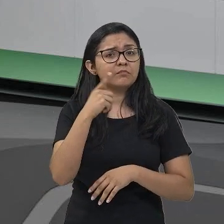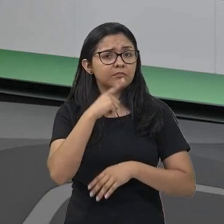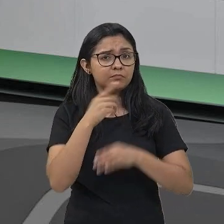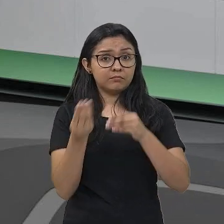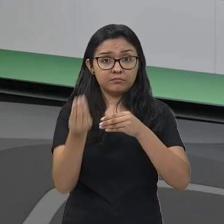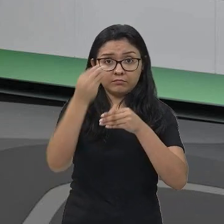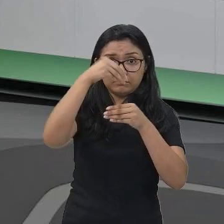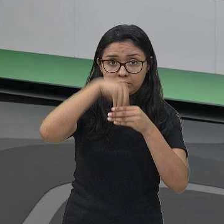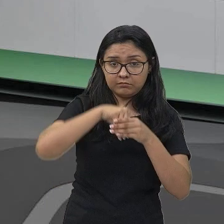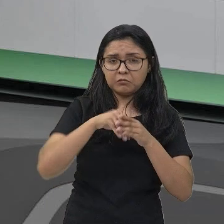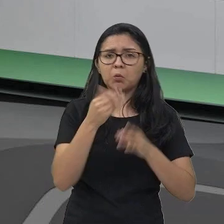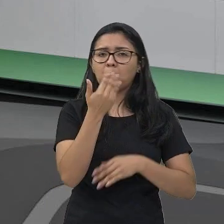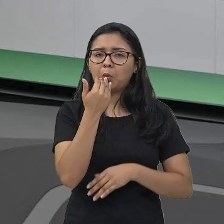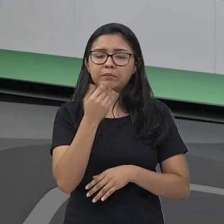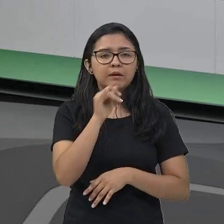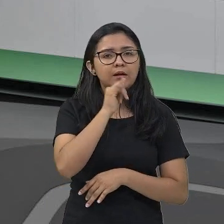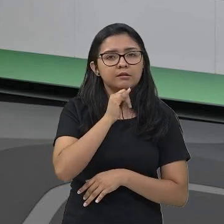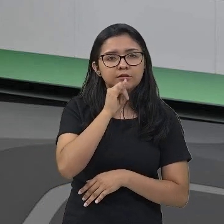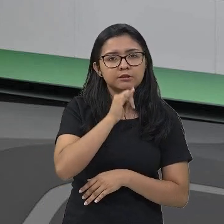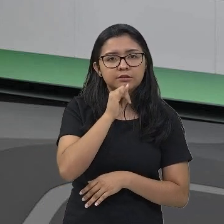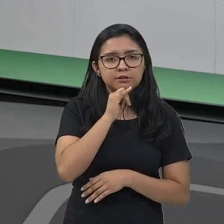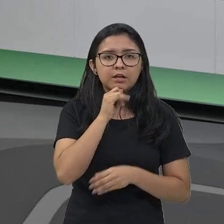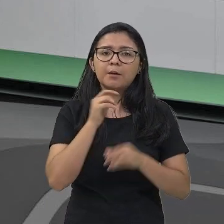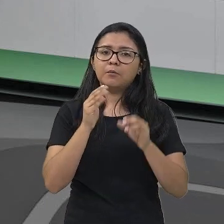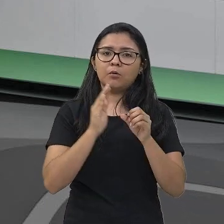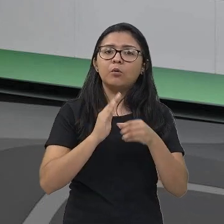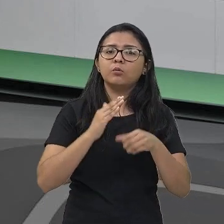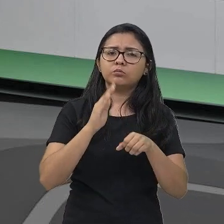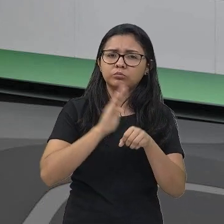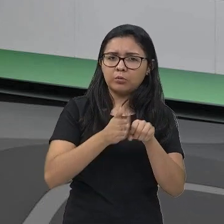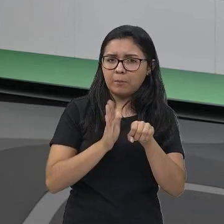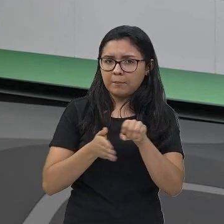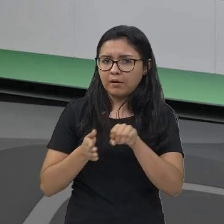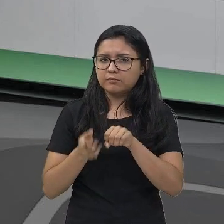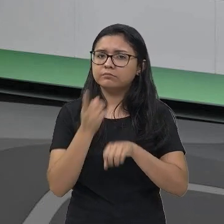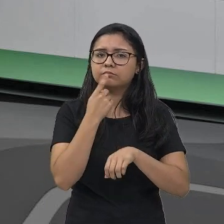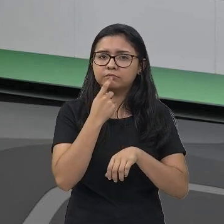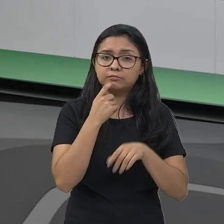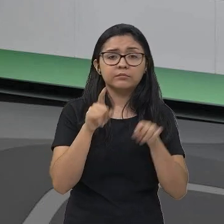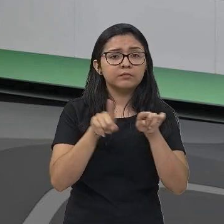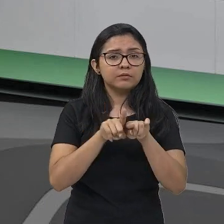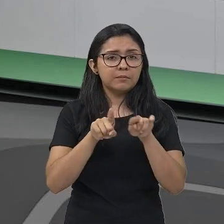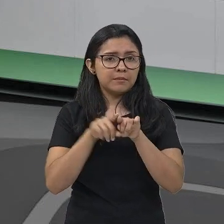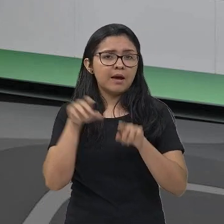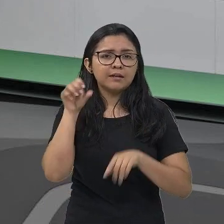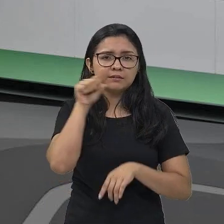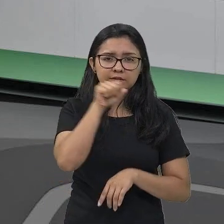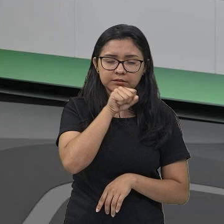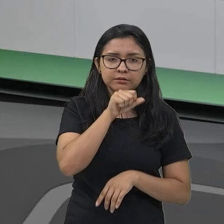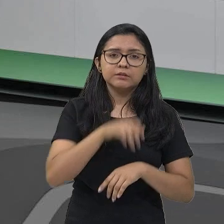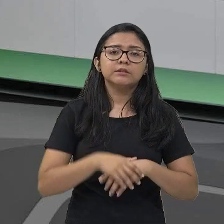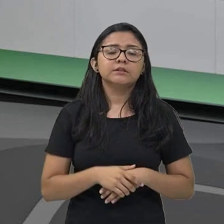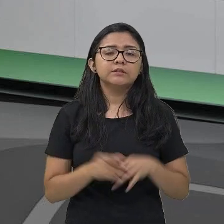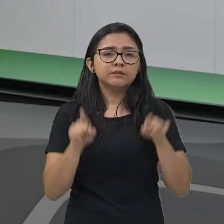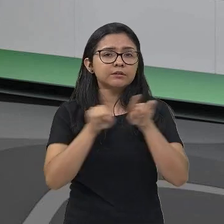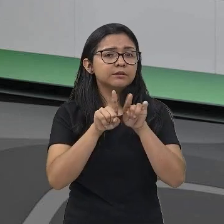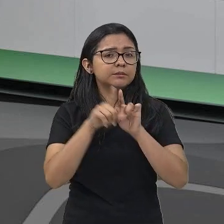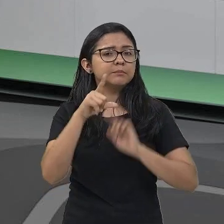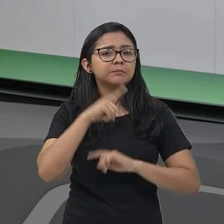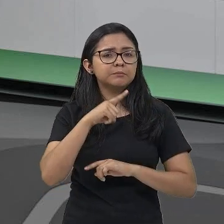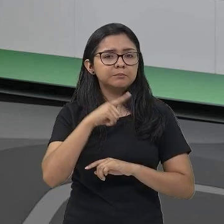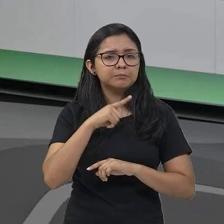como o tomate e a cenoura. Aqui nós temos a sua